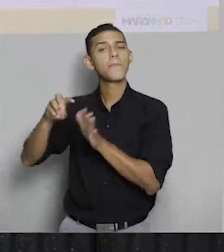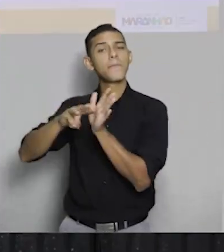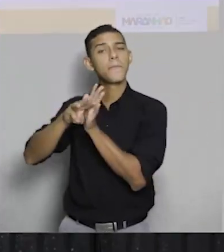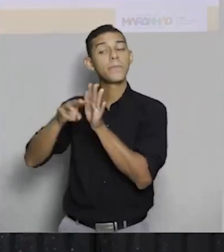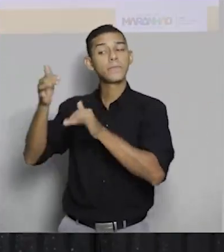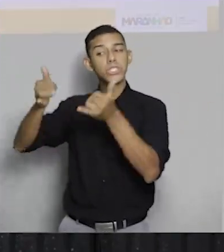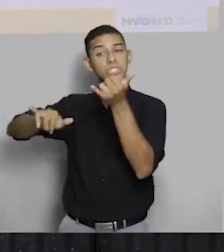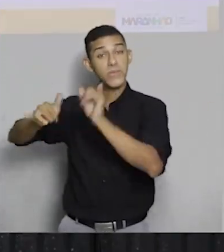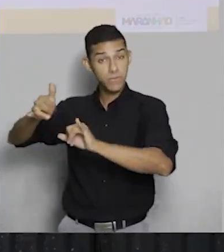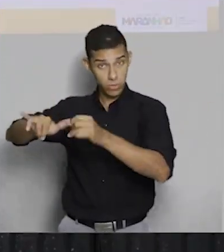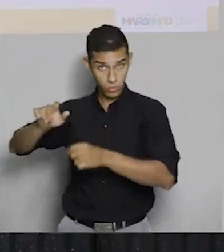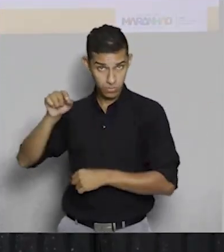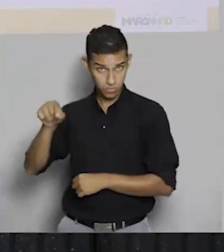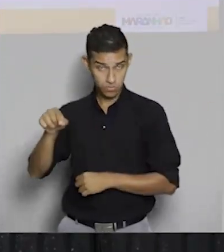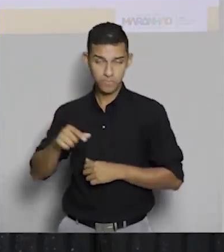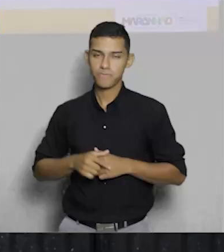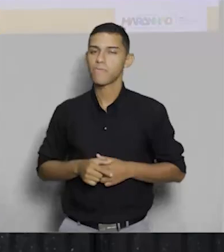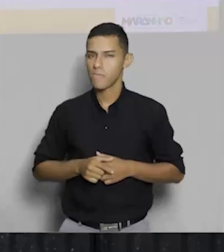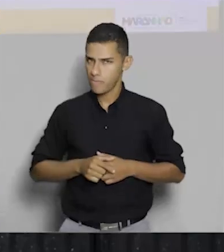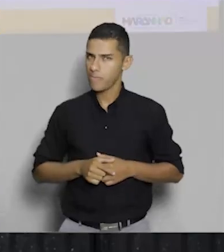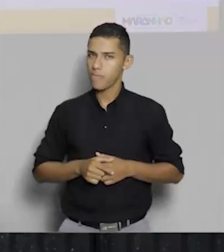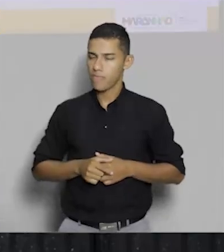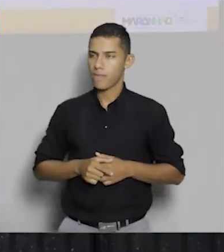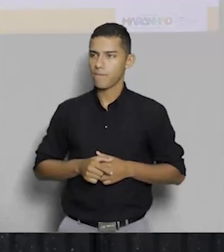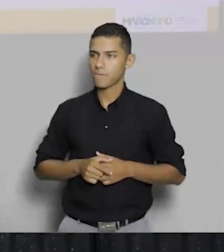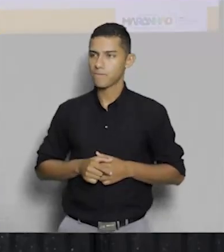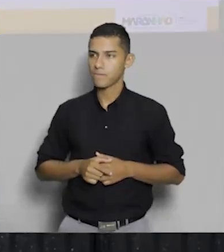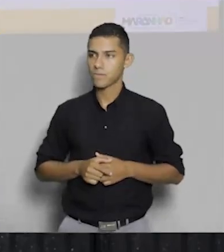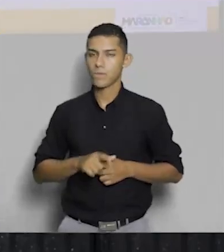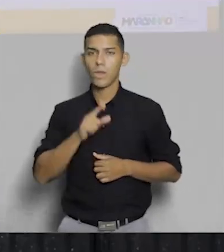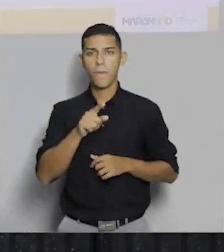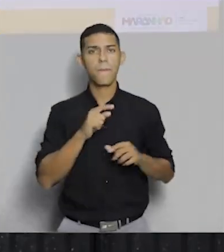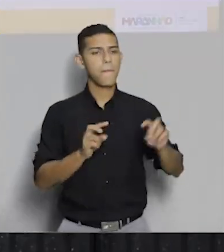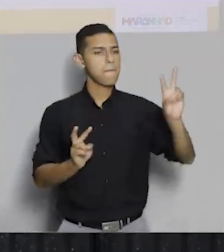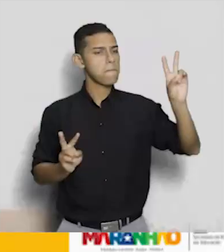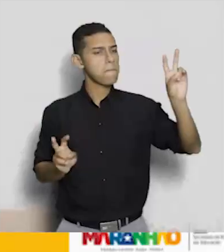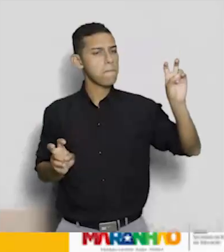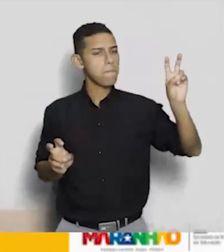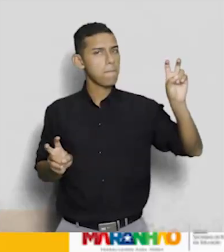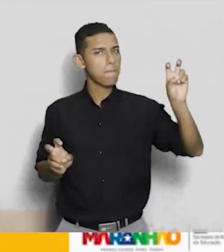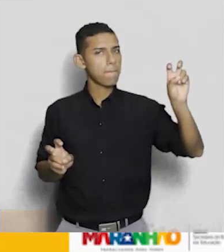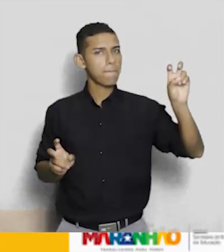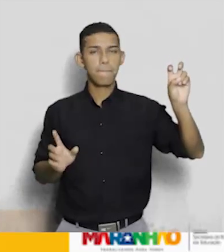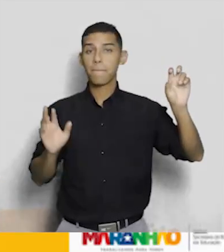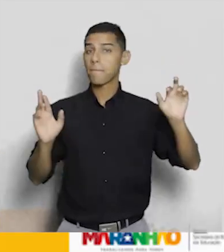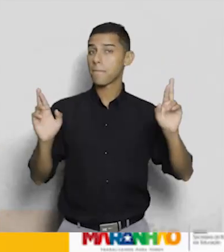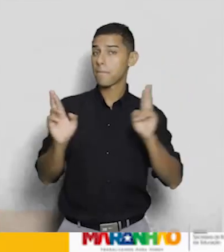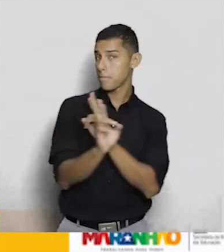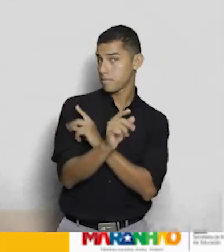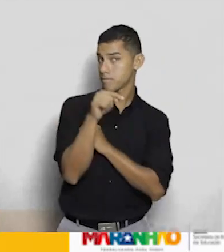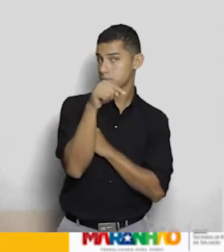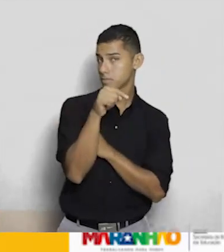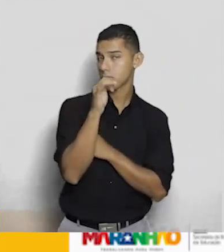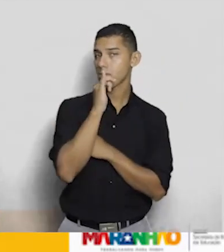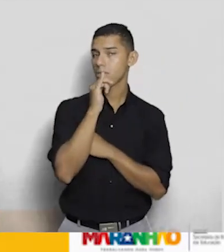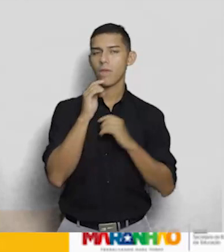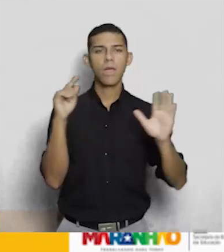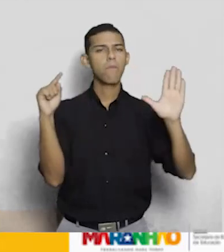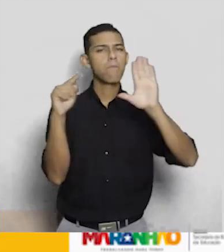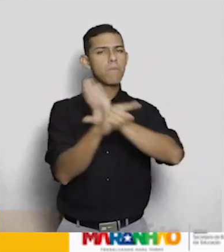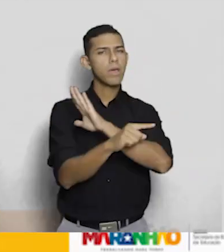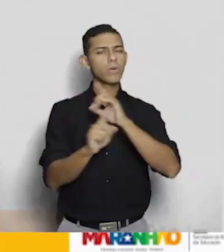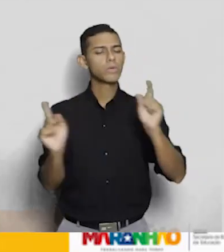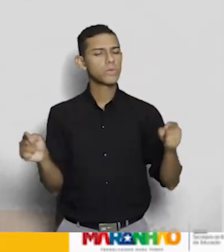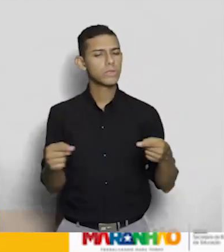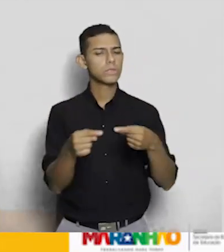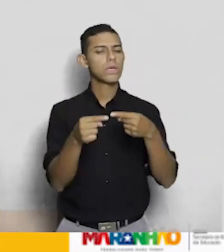métodos químicos. Então, olha só, eu peguei um trecho com relação à questão. Esse